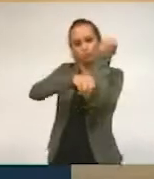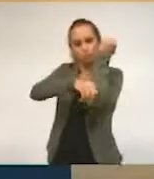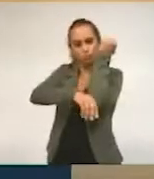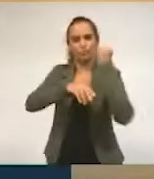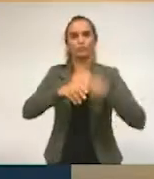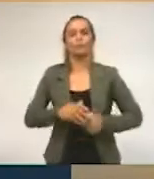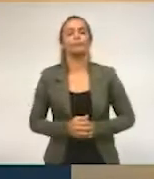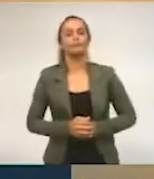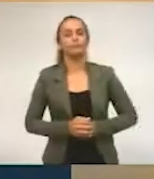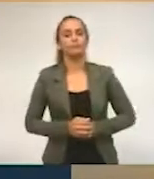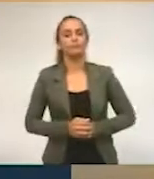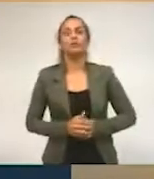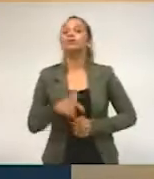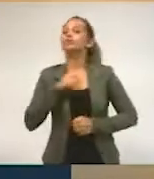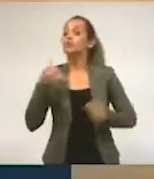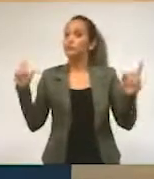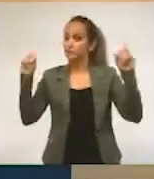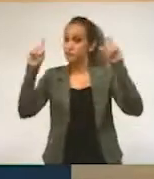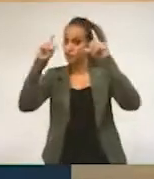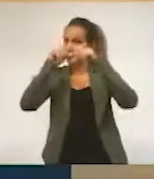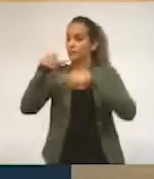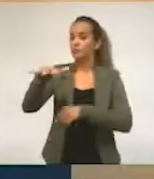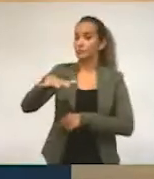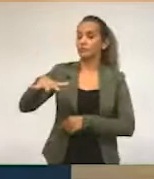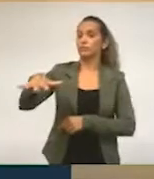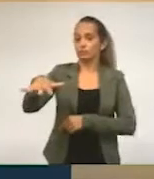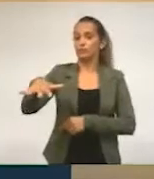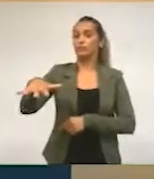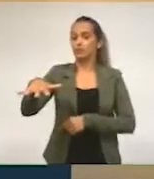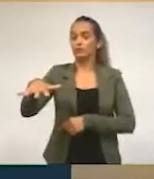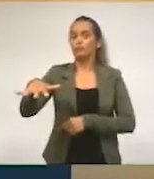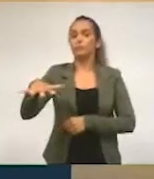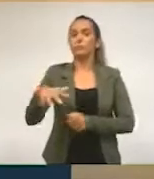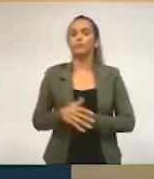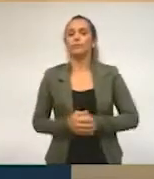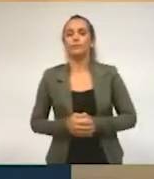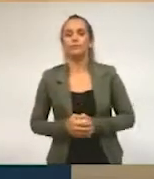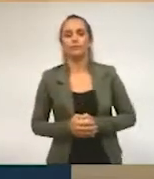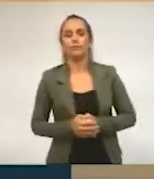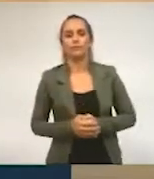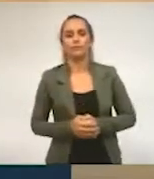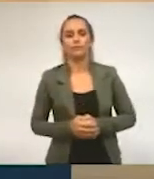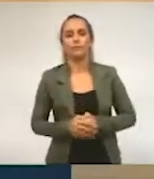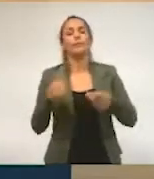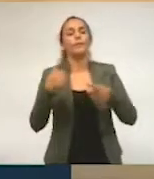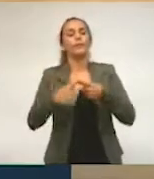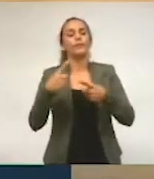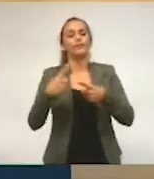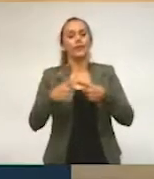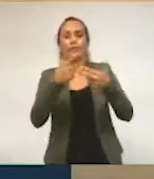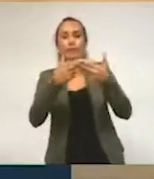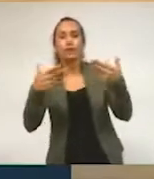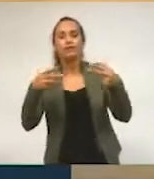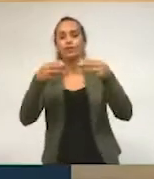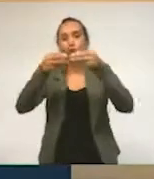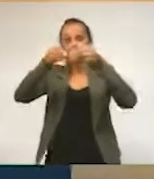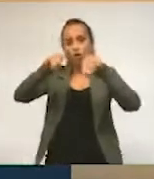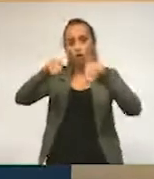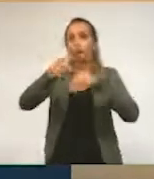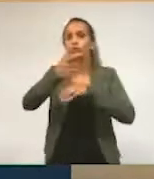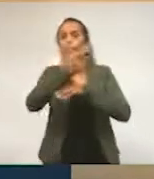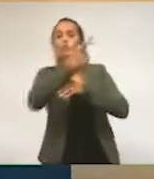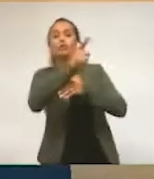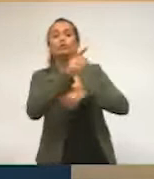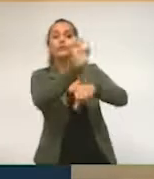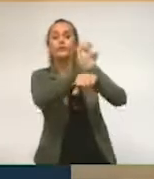tivemos muita dificuldade nesse setor devido à grande entrada de ovos de outros